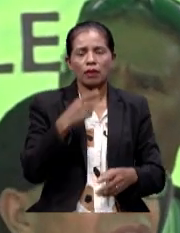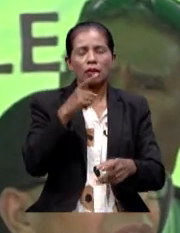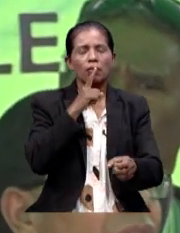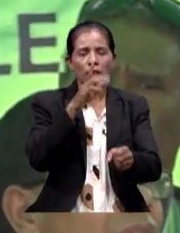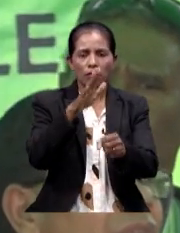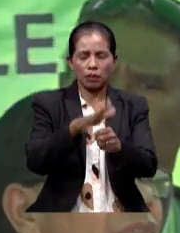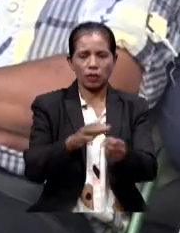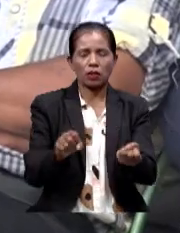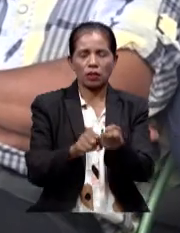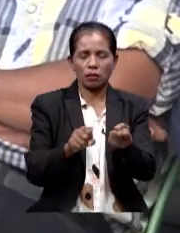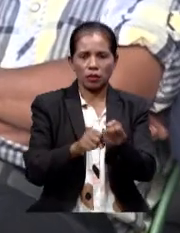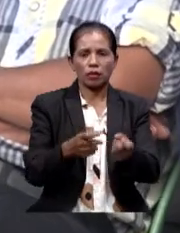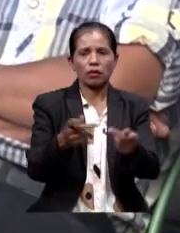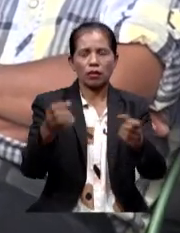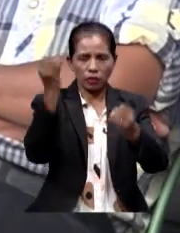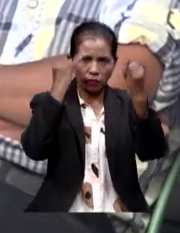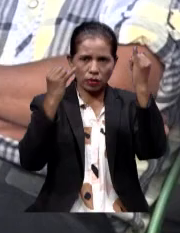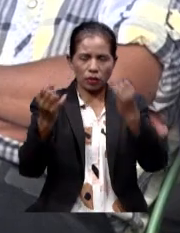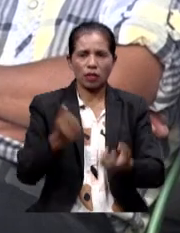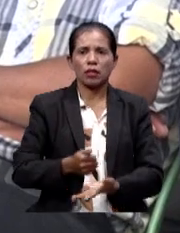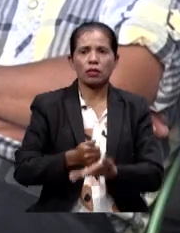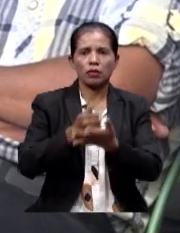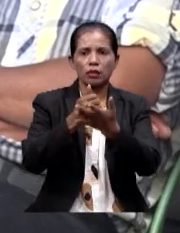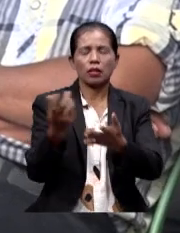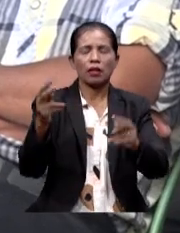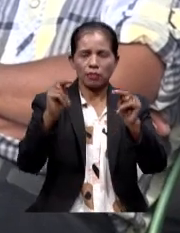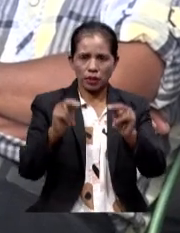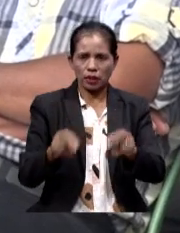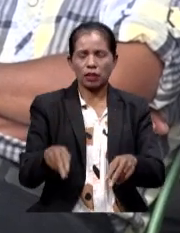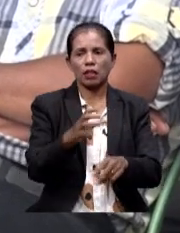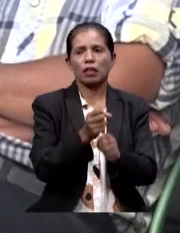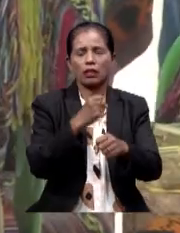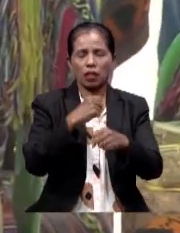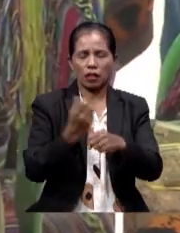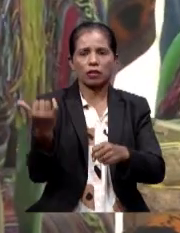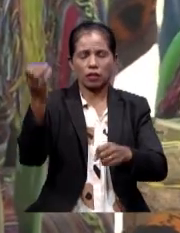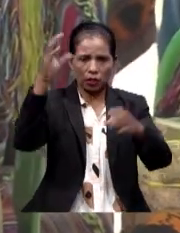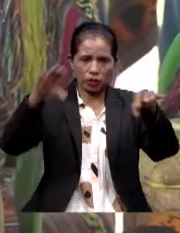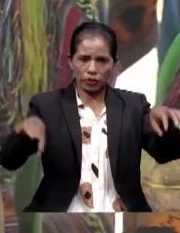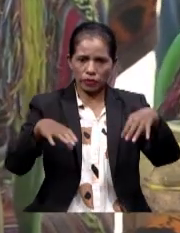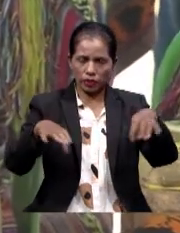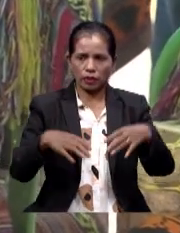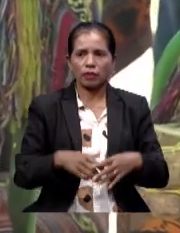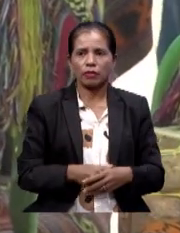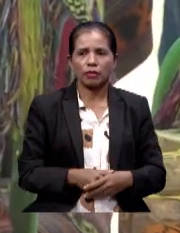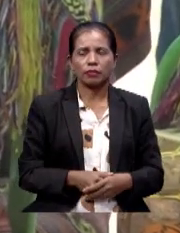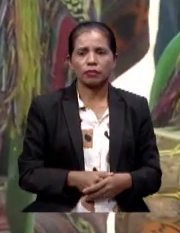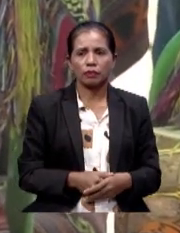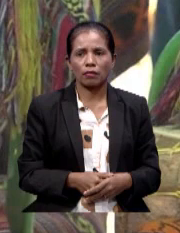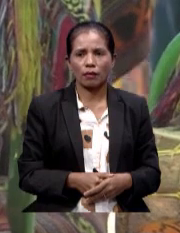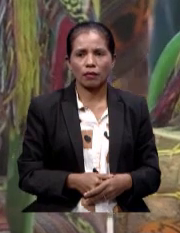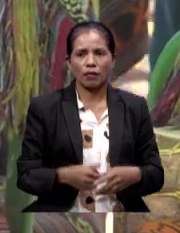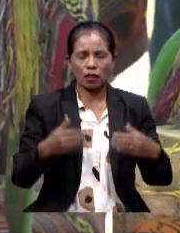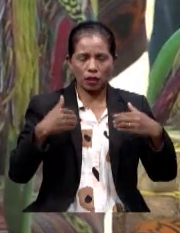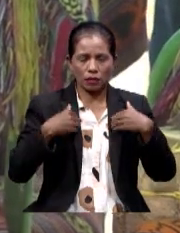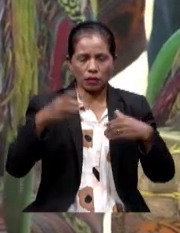apoia Centro de Informação, né? Liliu facilidade se não é precisa atuá-lo se irá no serviço. Hoje, temos preocupação